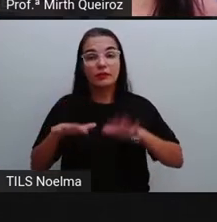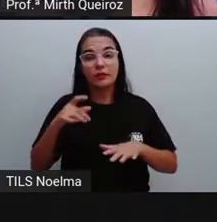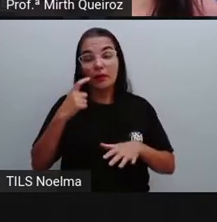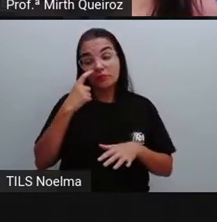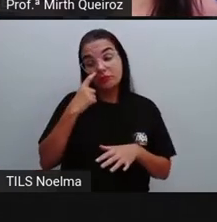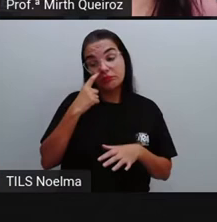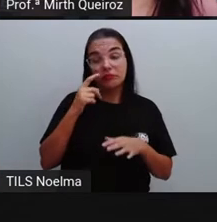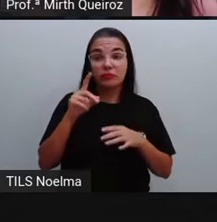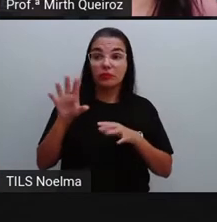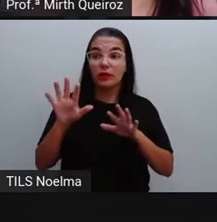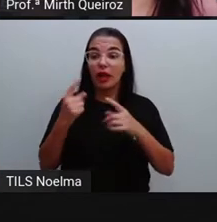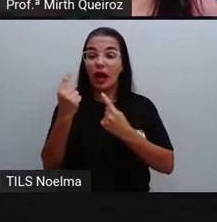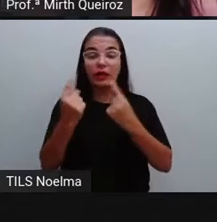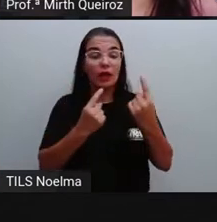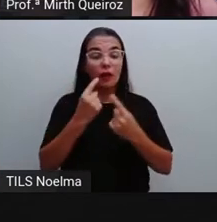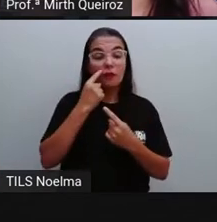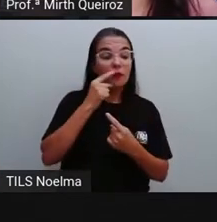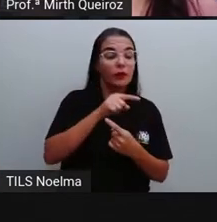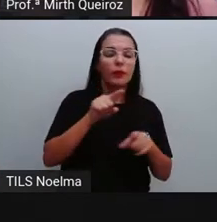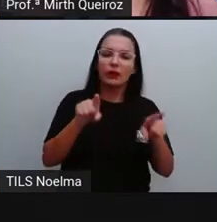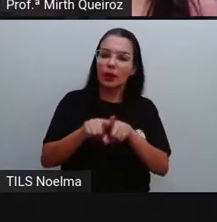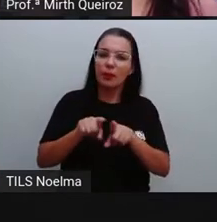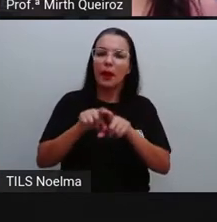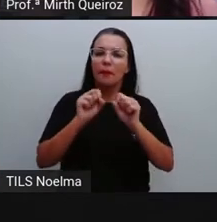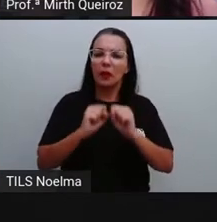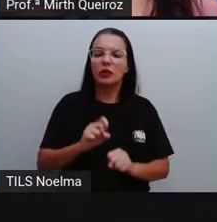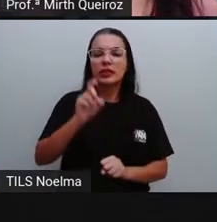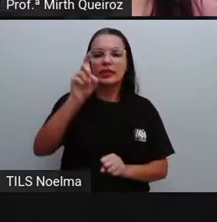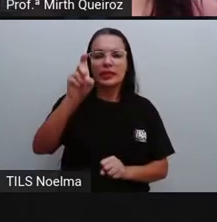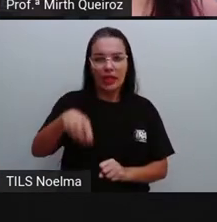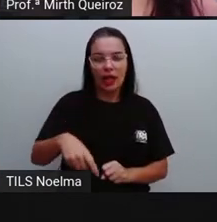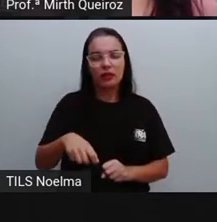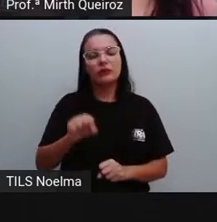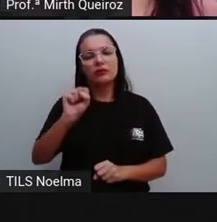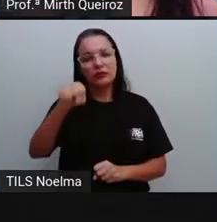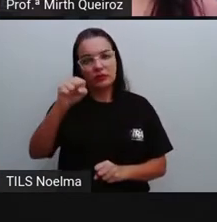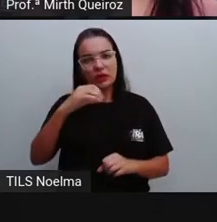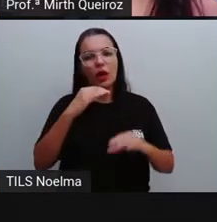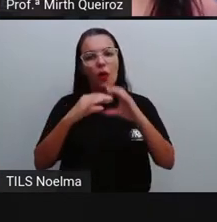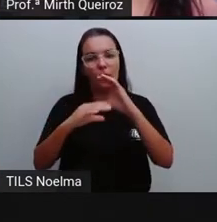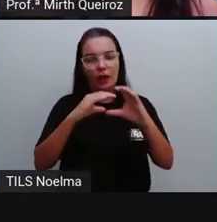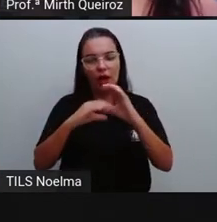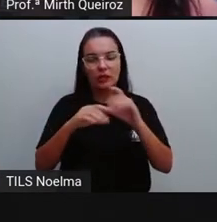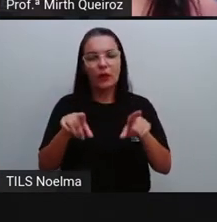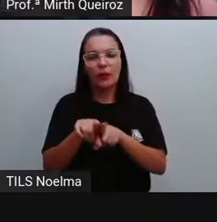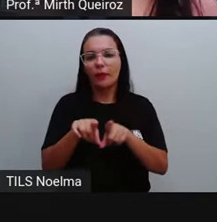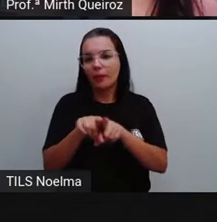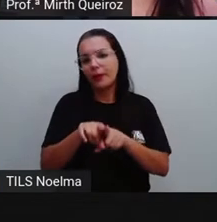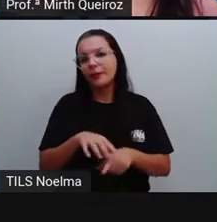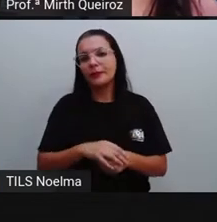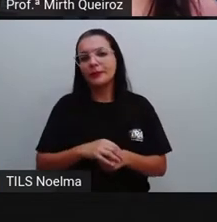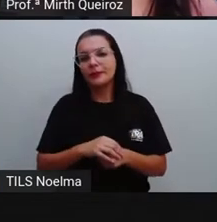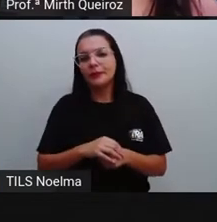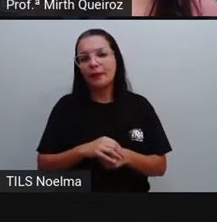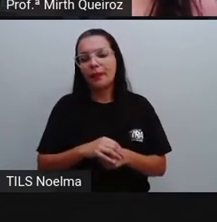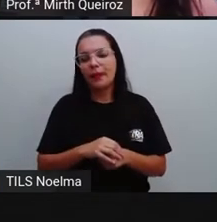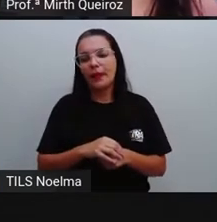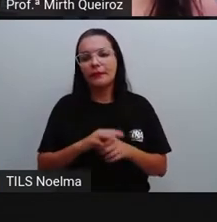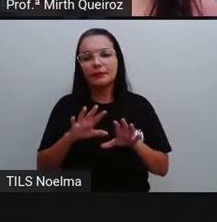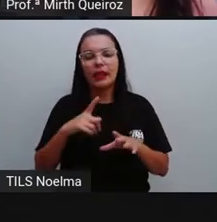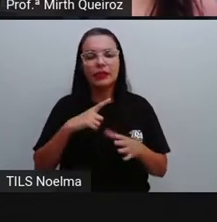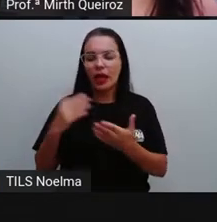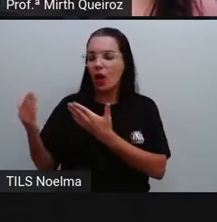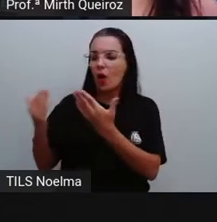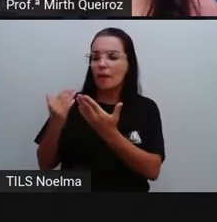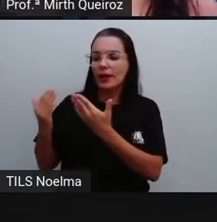ela também pode ser considerada aí um meio de comunicação. E aí, a gente faz uma comparação sobre